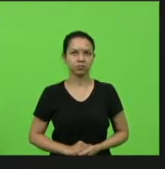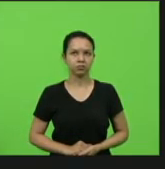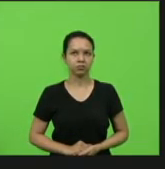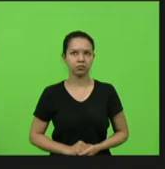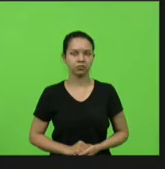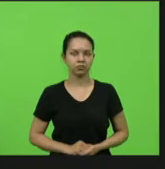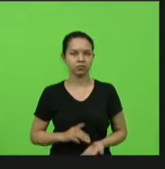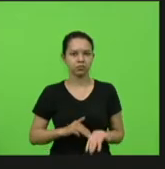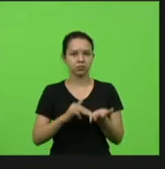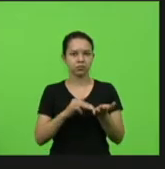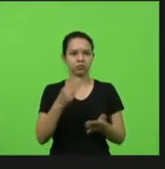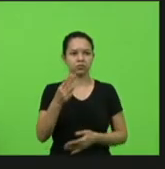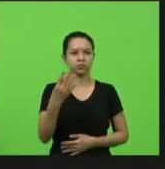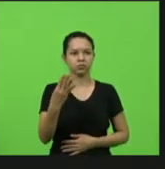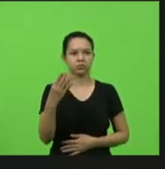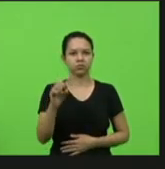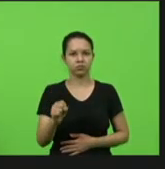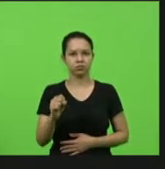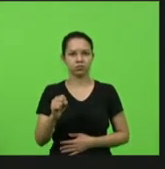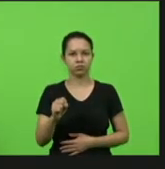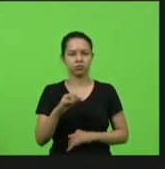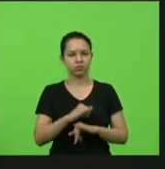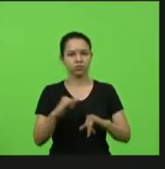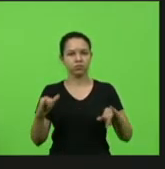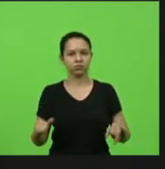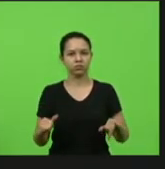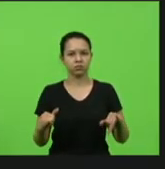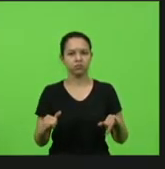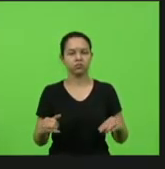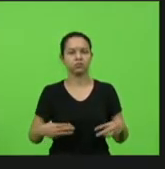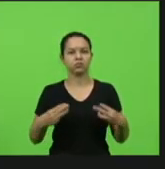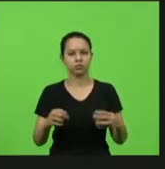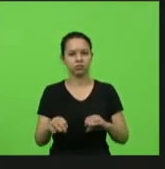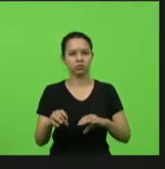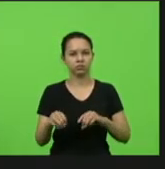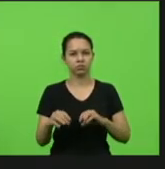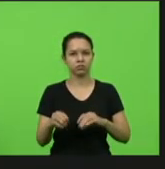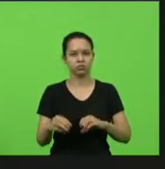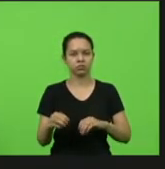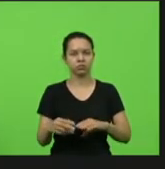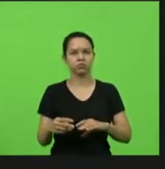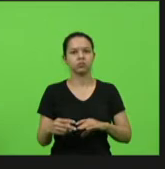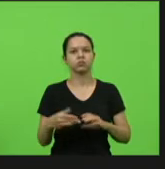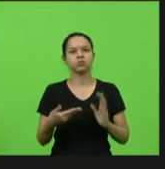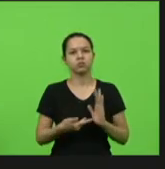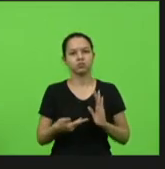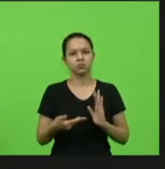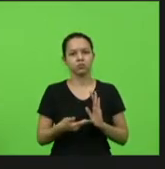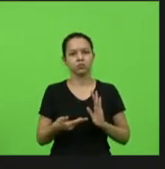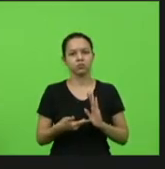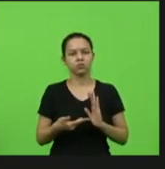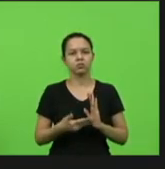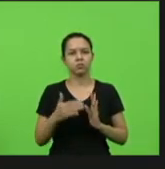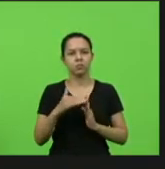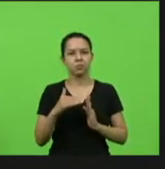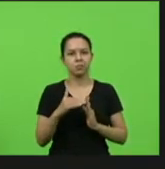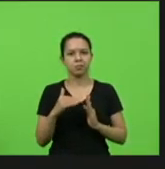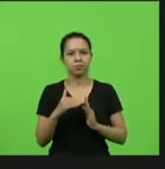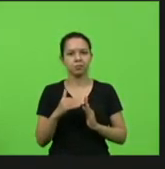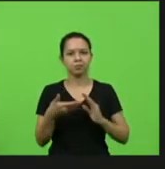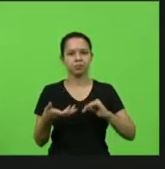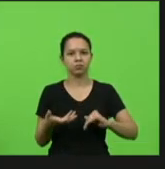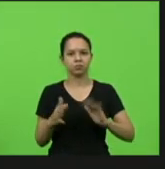Moção 348, manifestando ao ministro da Educação, presidente da Câmara dos Deputados, presidente do Senado e integrantes do Fórum Parlamentar Catarinense no Congresso